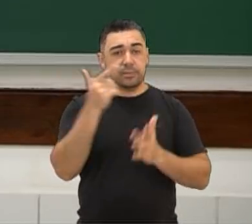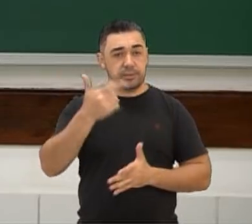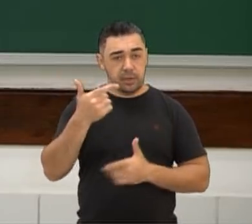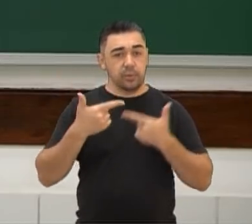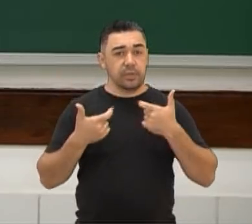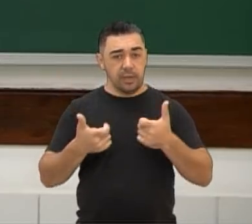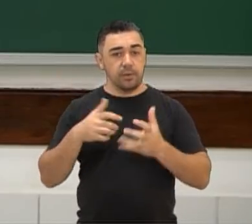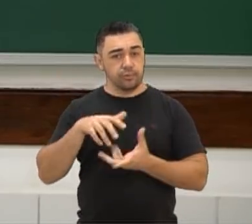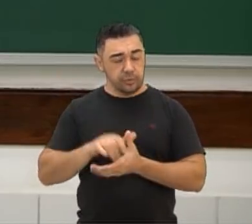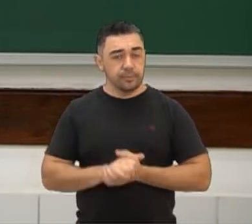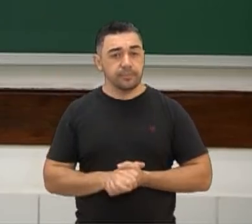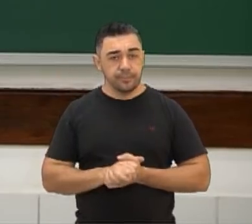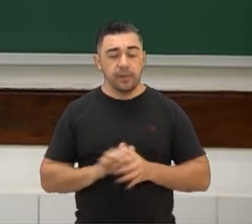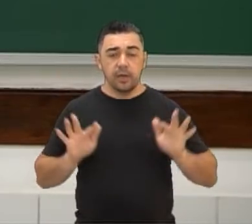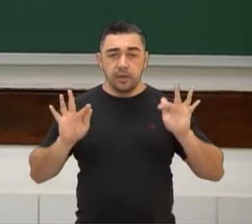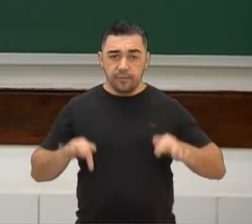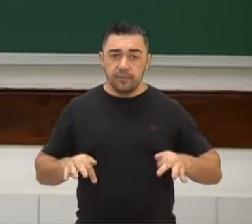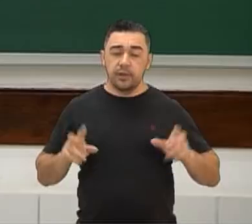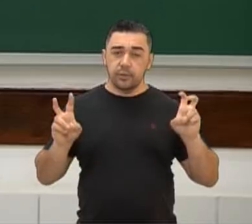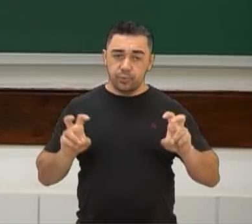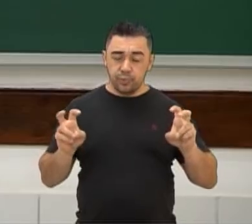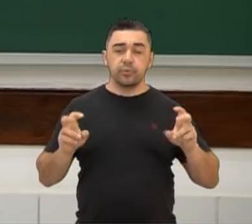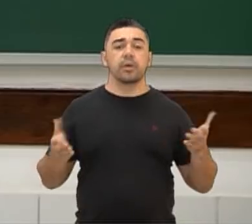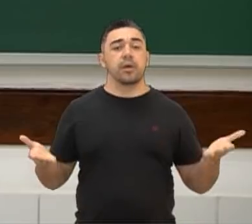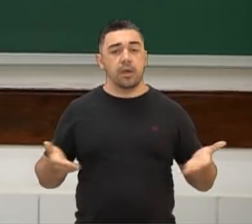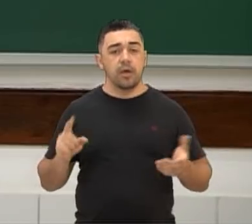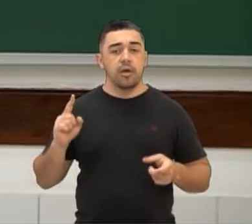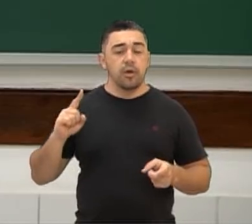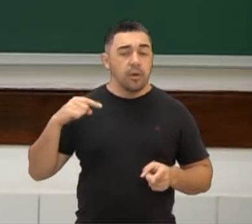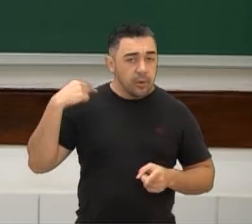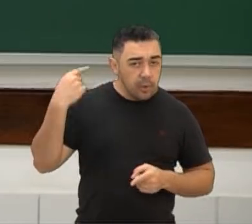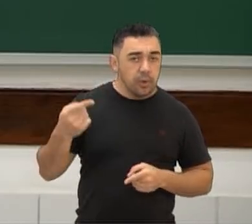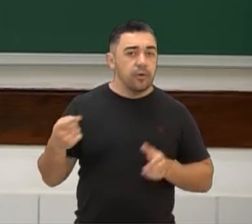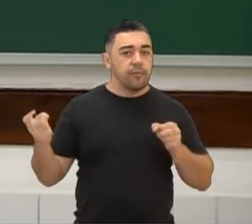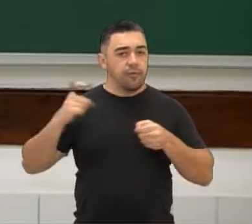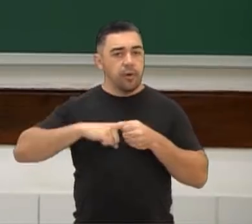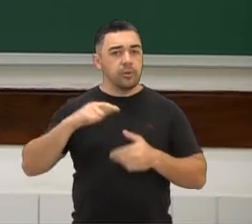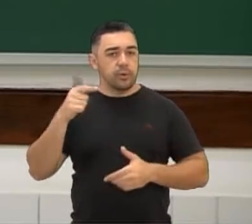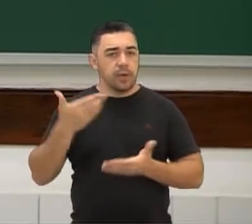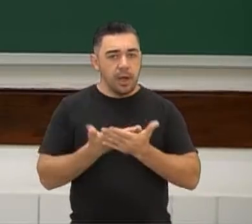Segunda Guerra Mundial. A gente encerra esse assunto aqui e a gente volta então em